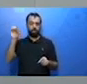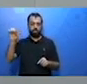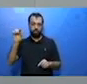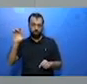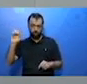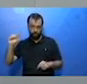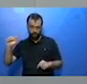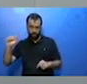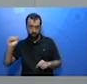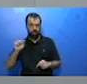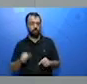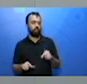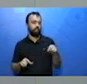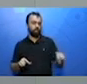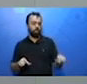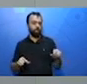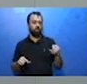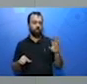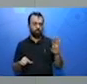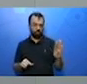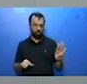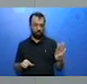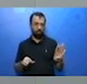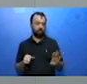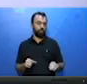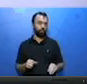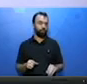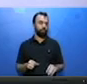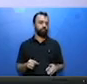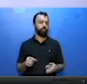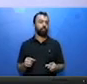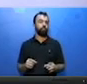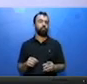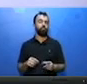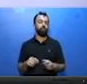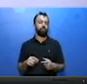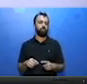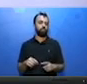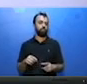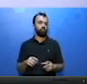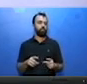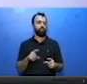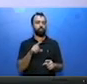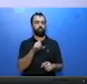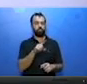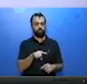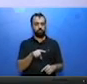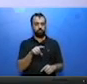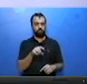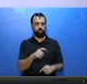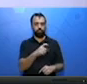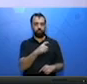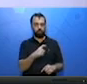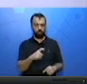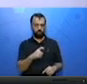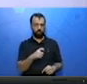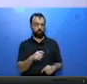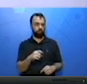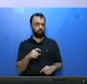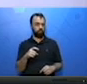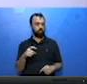é essa, é a raiz quadrada. Aí eu pego o x de um ponto menos o x do